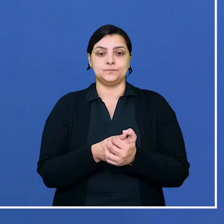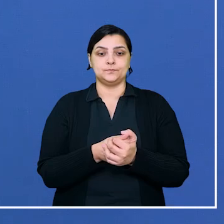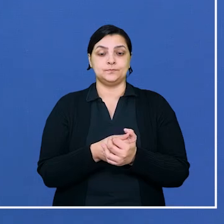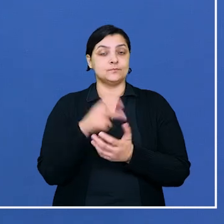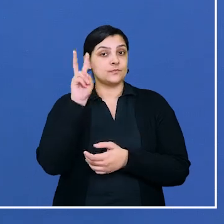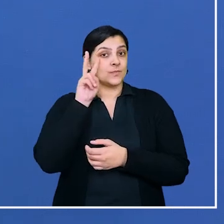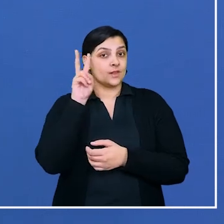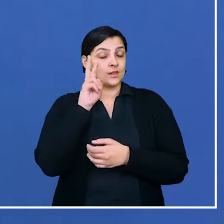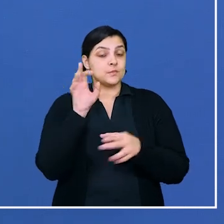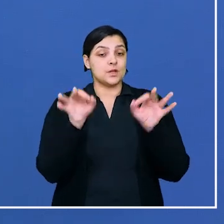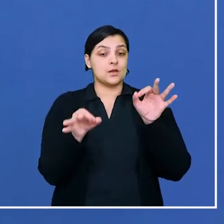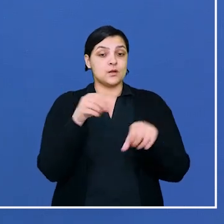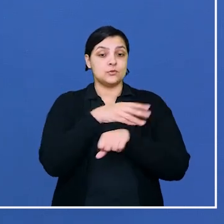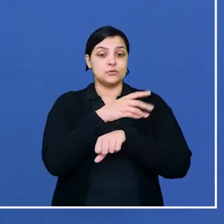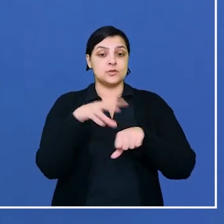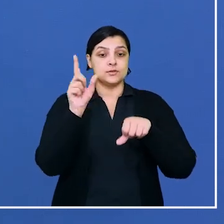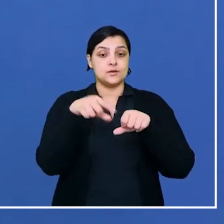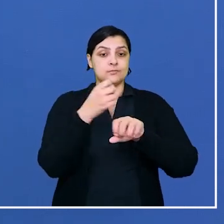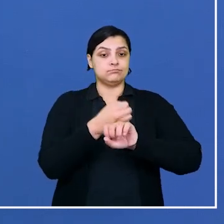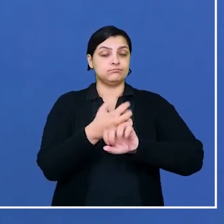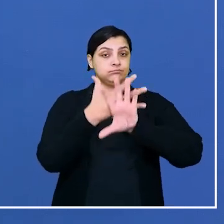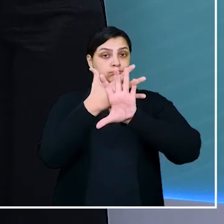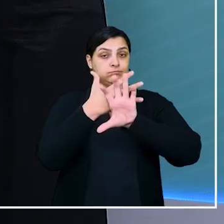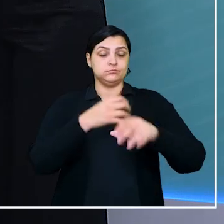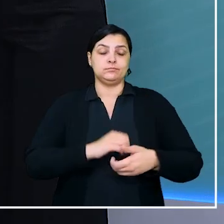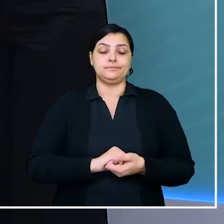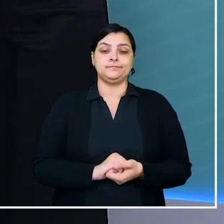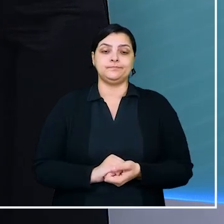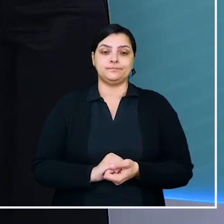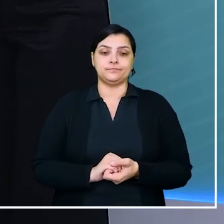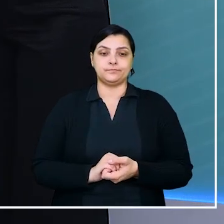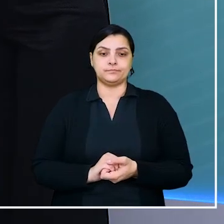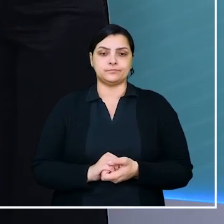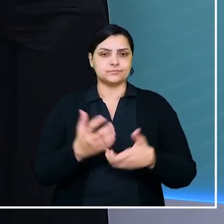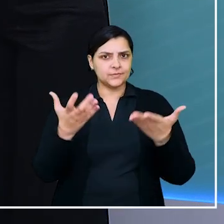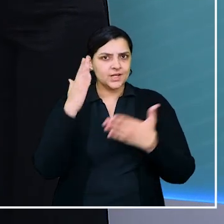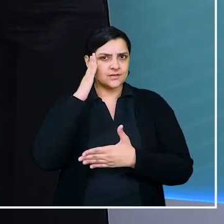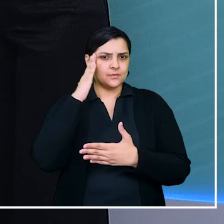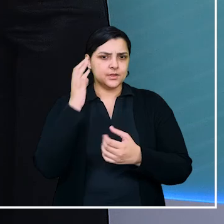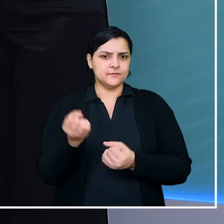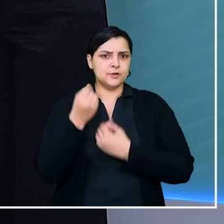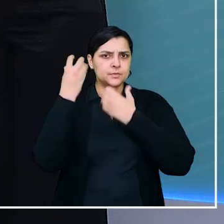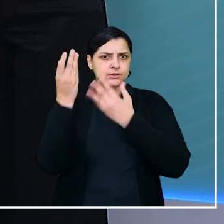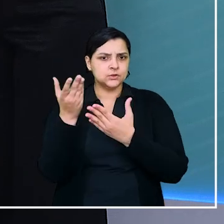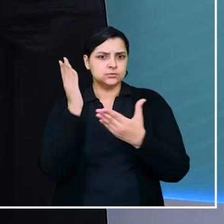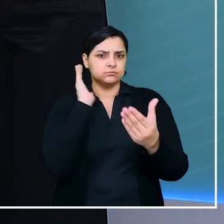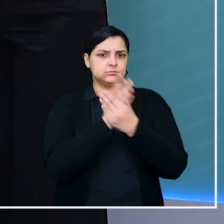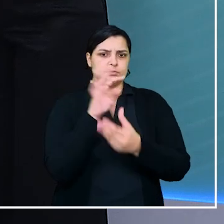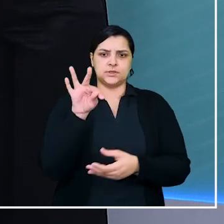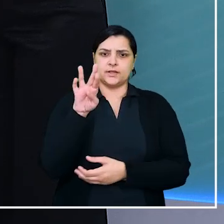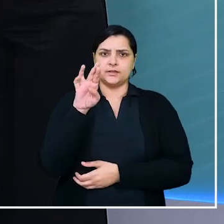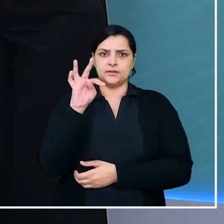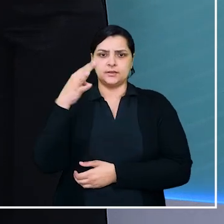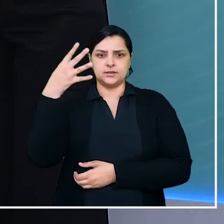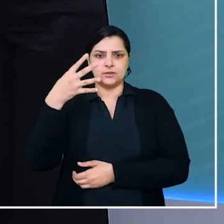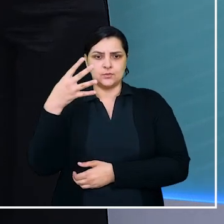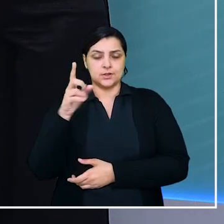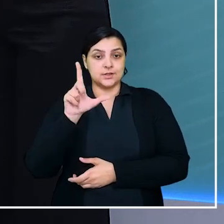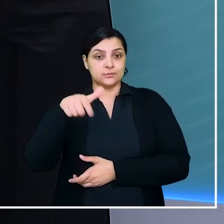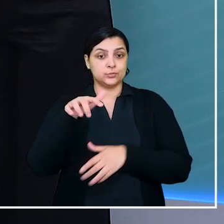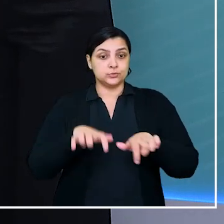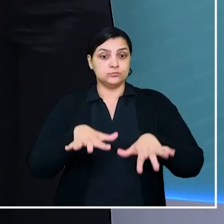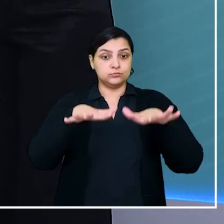@trt4.jus.br. Lembrando que as audiências são telepresenciais. E se você quiser ficar por dentro de todas as ações do TRT da 4ª Região